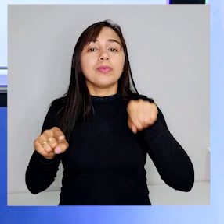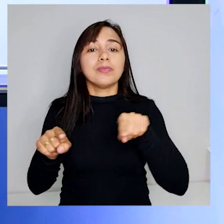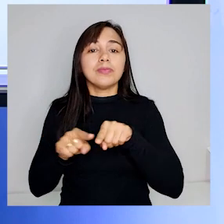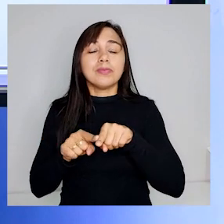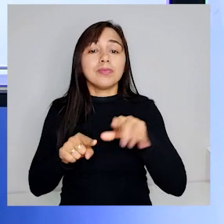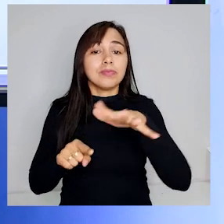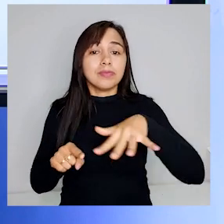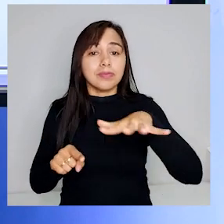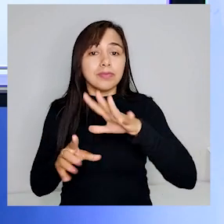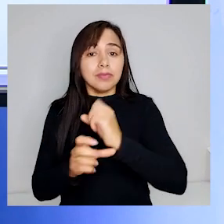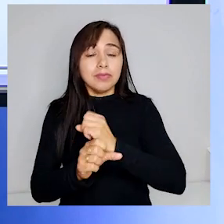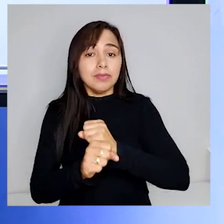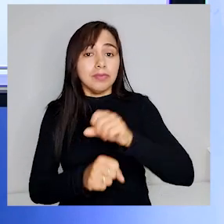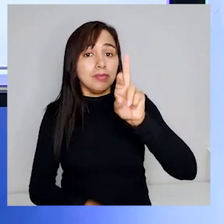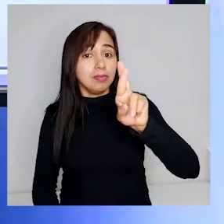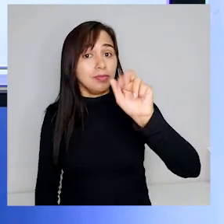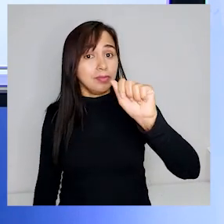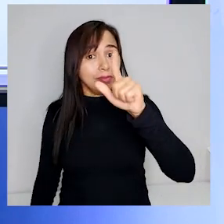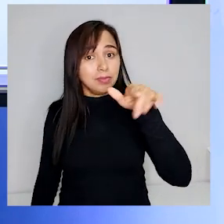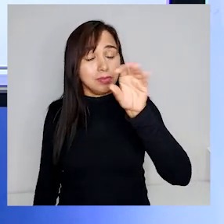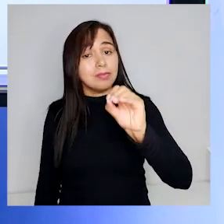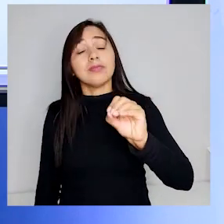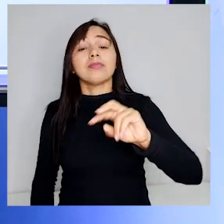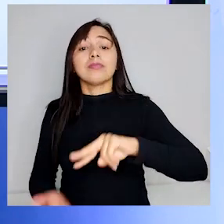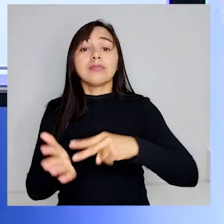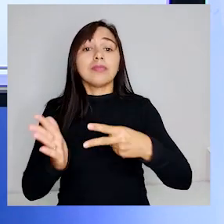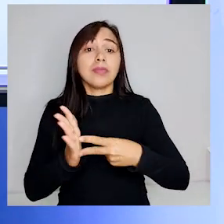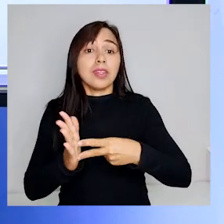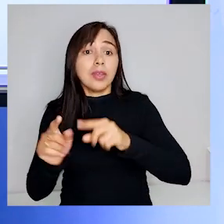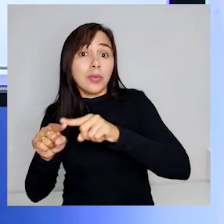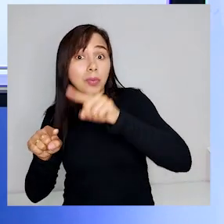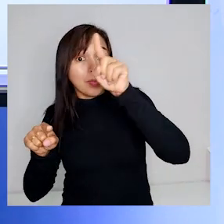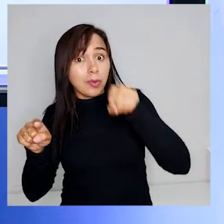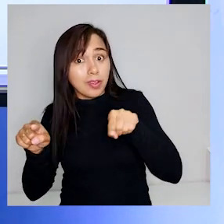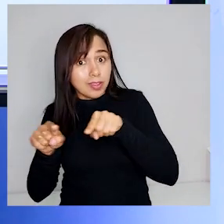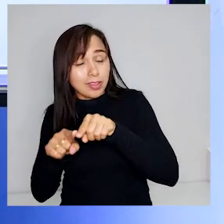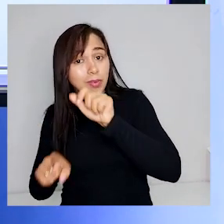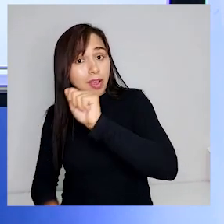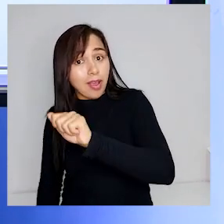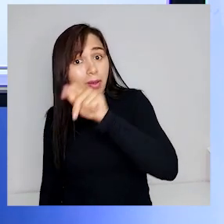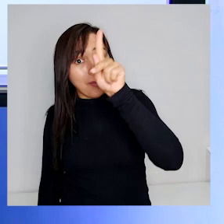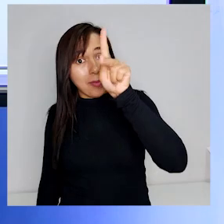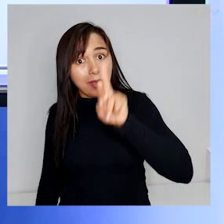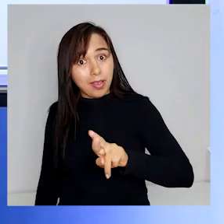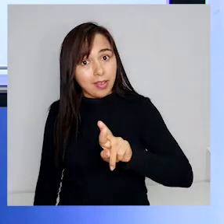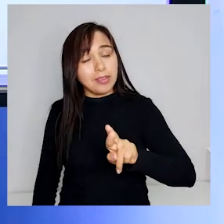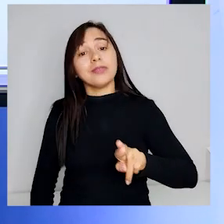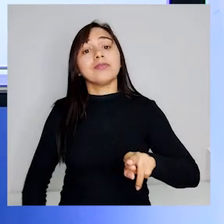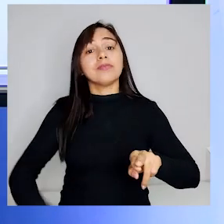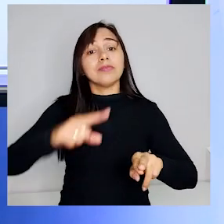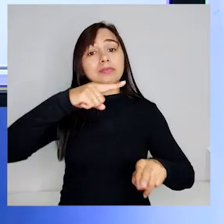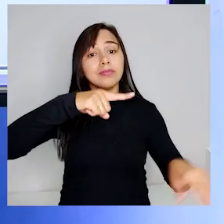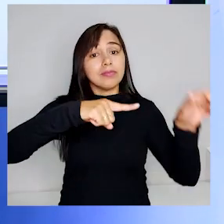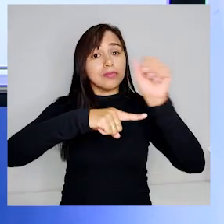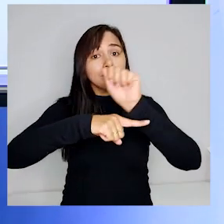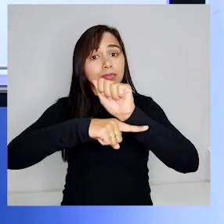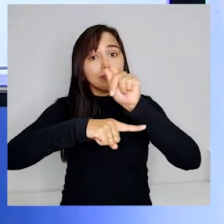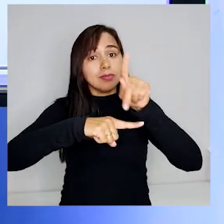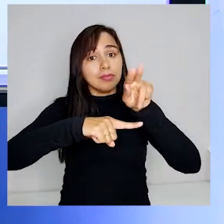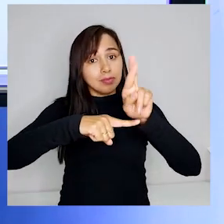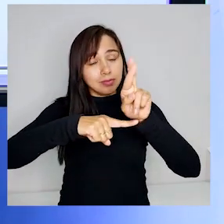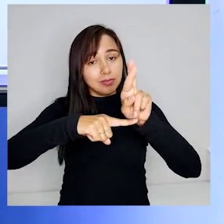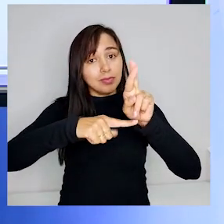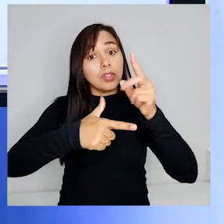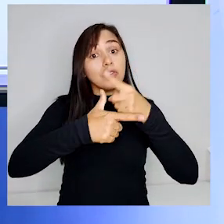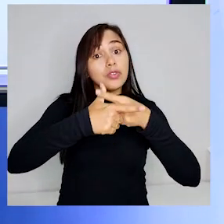gente pode dizer que a razão da área dos triângulos APR, que é o triângulo maior, dividido, né, que é a razão,